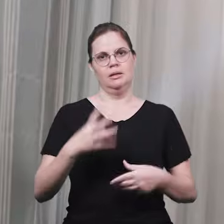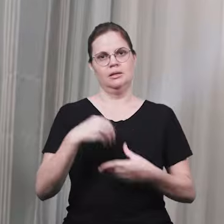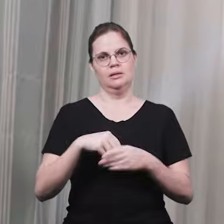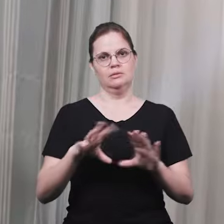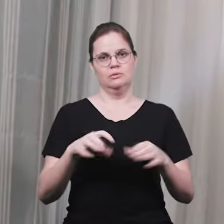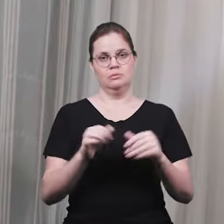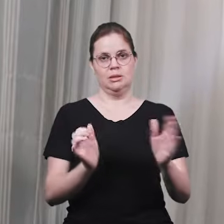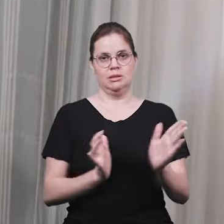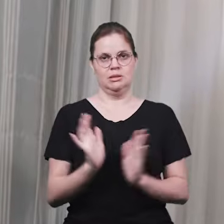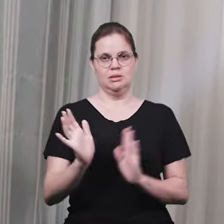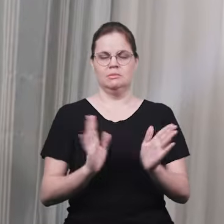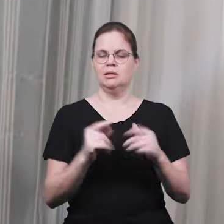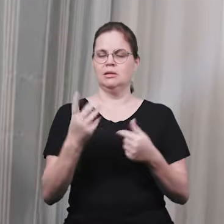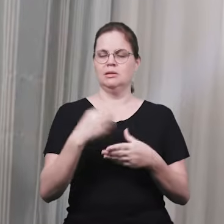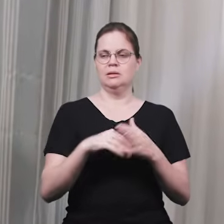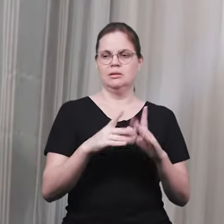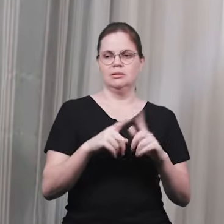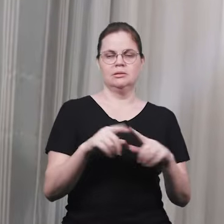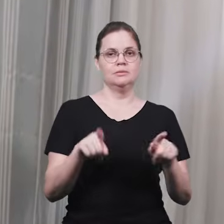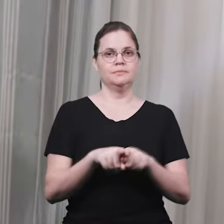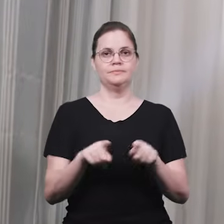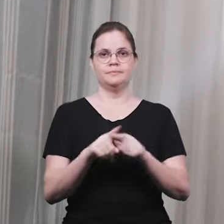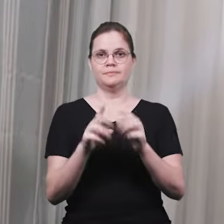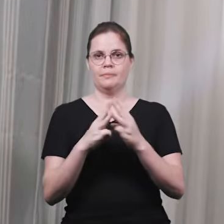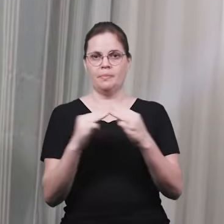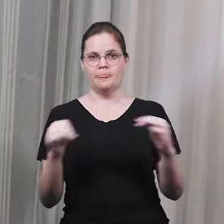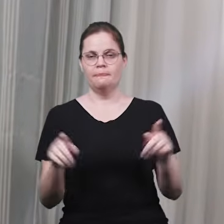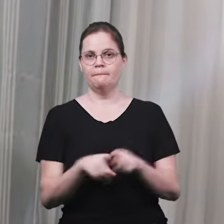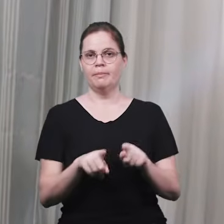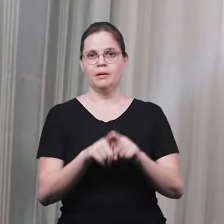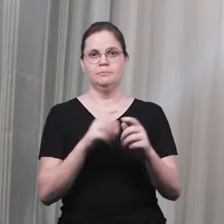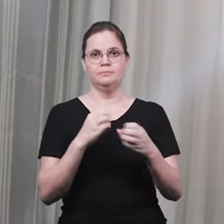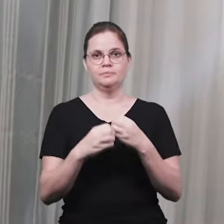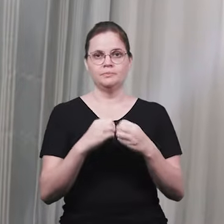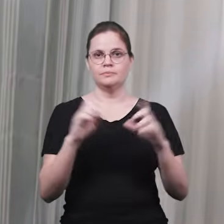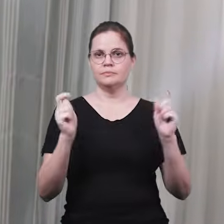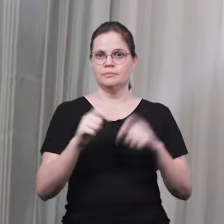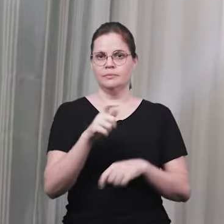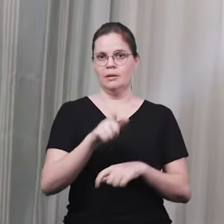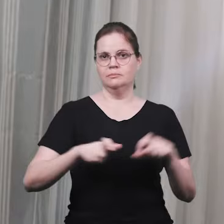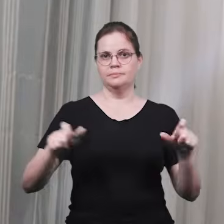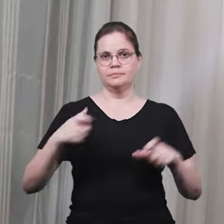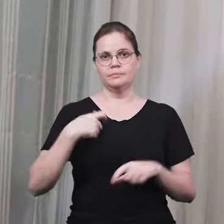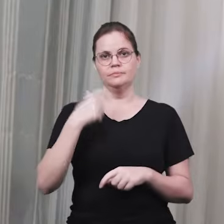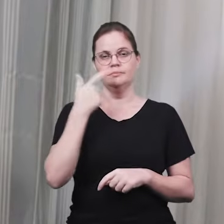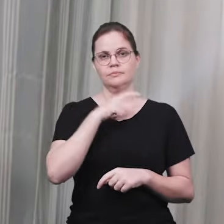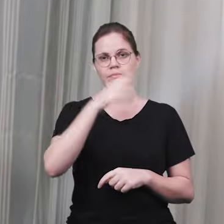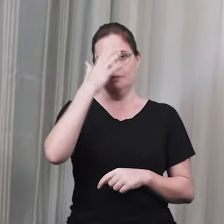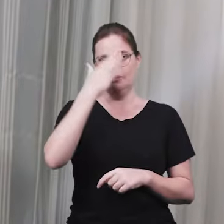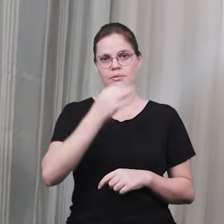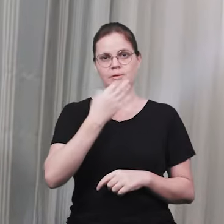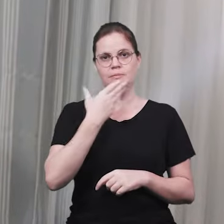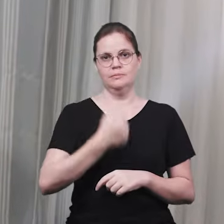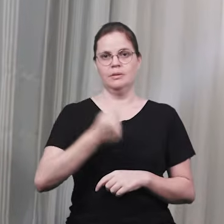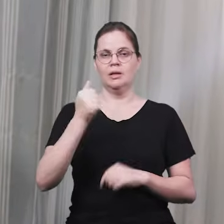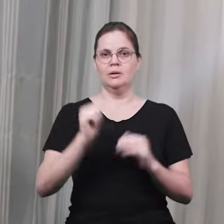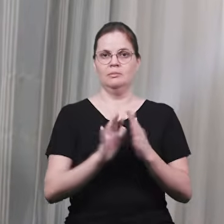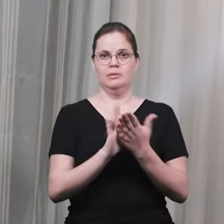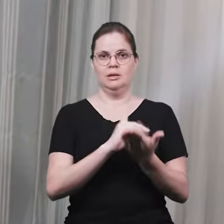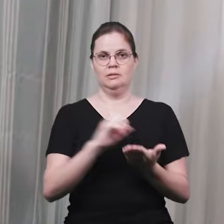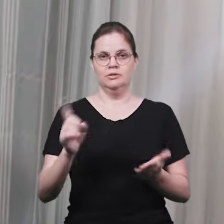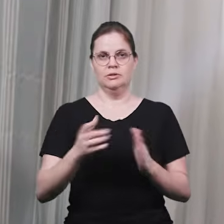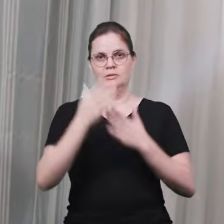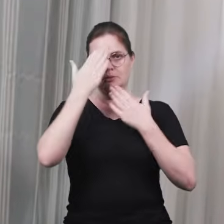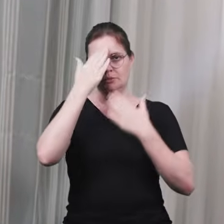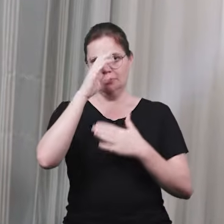manaíns, como nas igrejas, oficinas, dando condições a essas pessoas de compreenderem melhor a palavra de Deus. Graças a Deus que nós temos esse